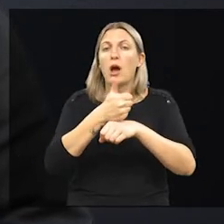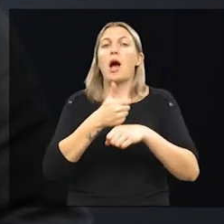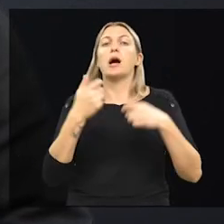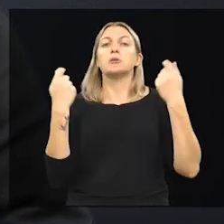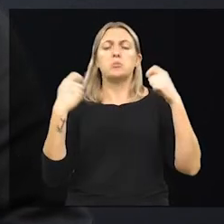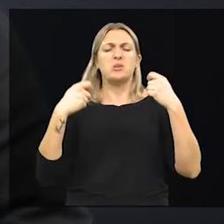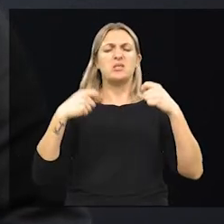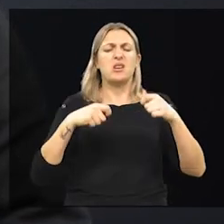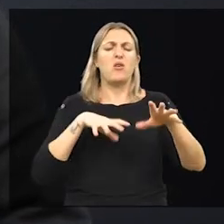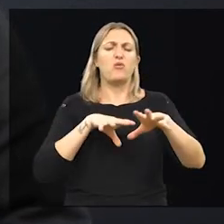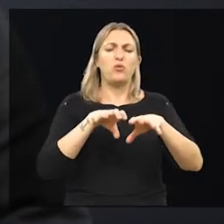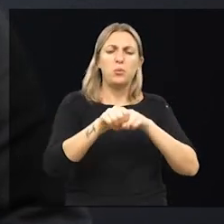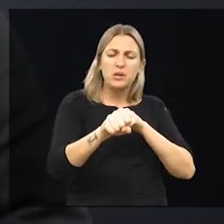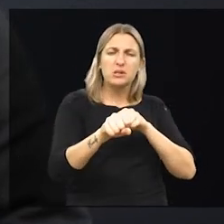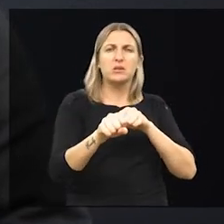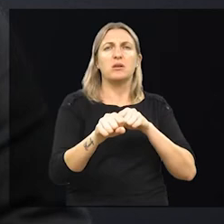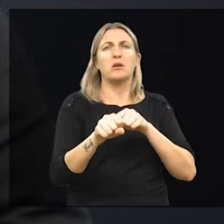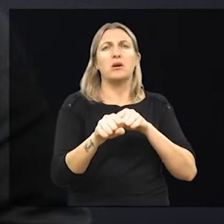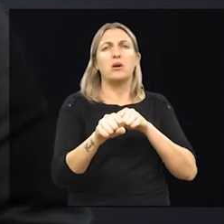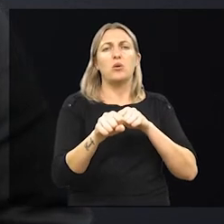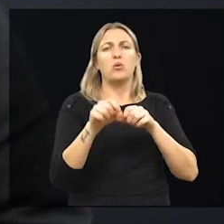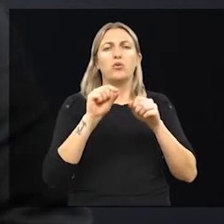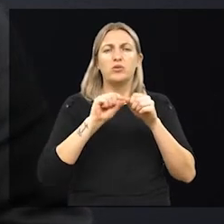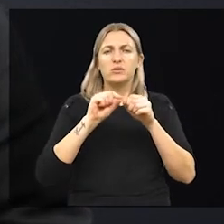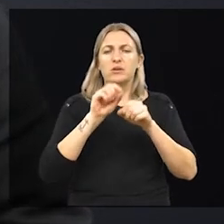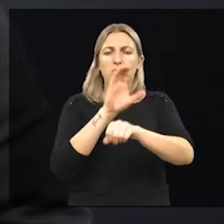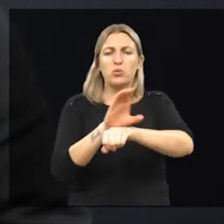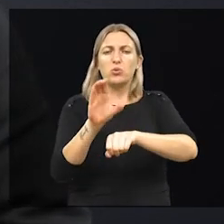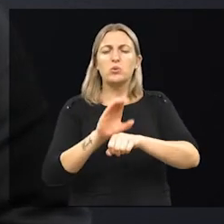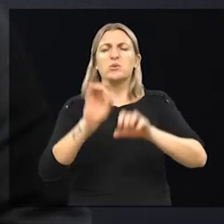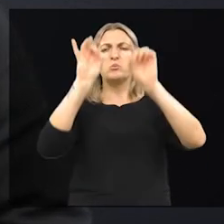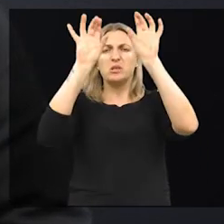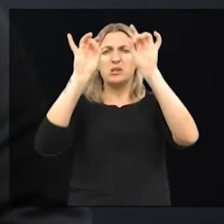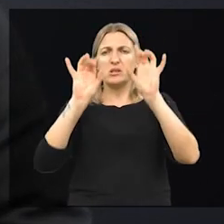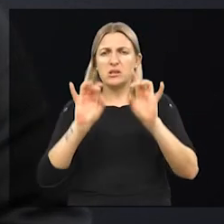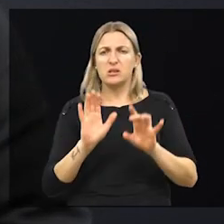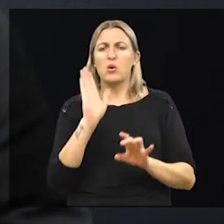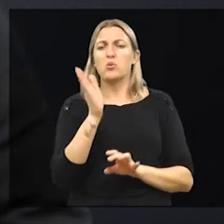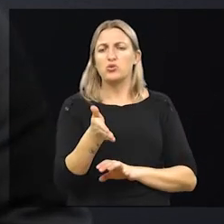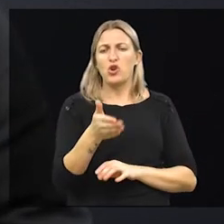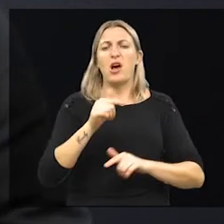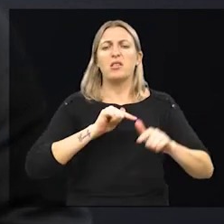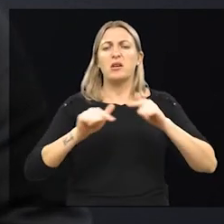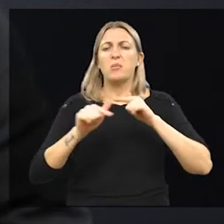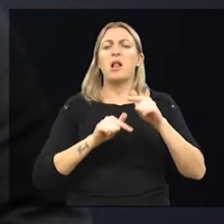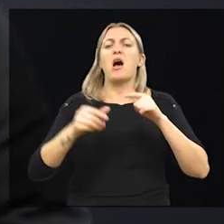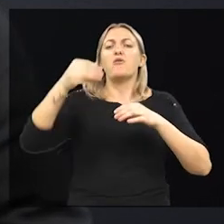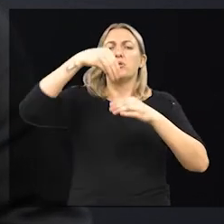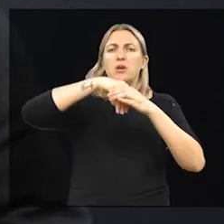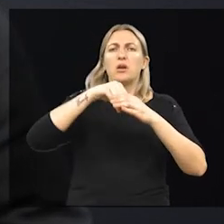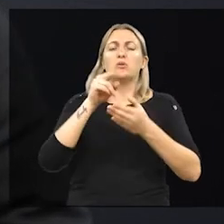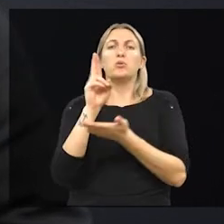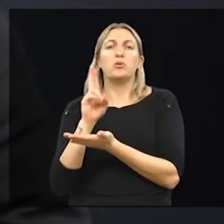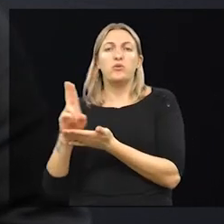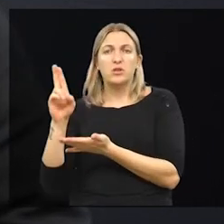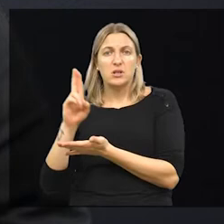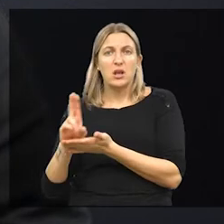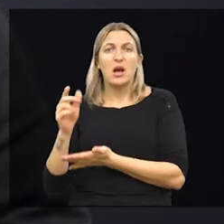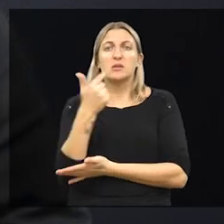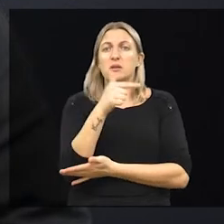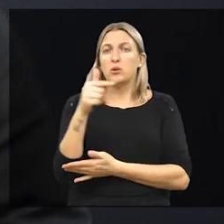a história da universidade é porque a região não tinha cursos nessa área também desse nível então